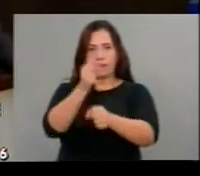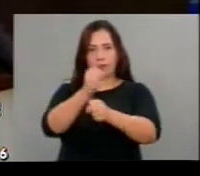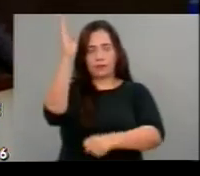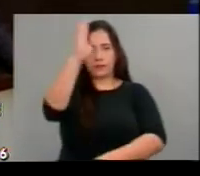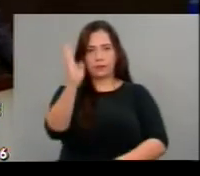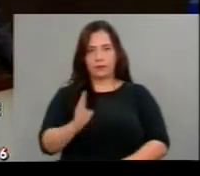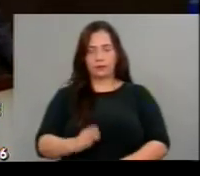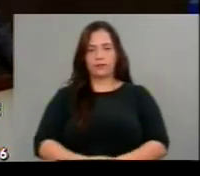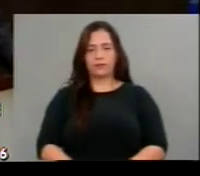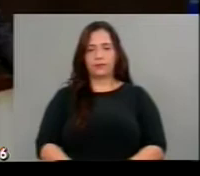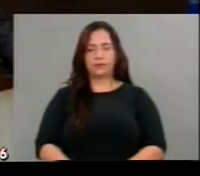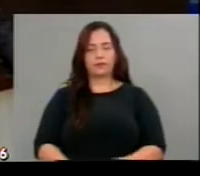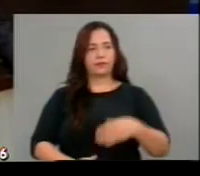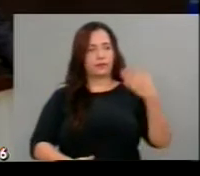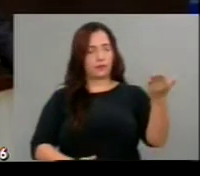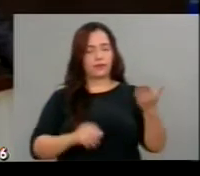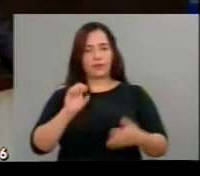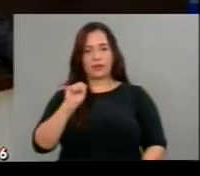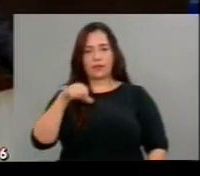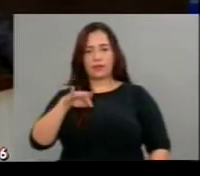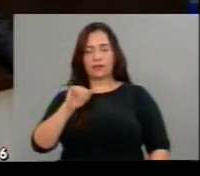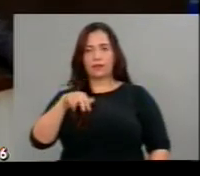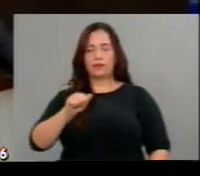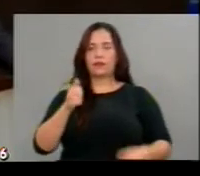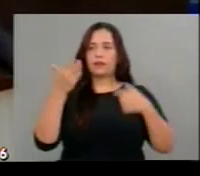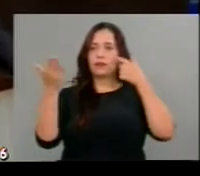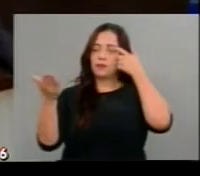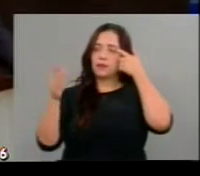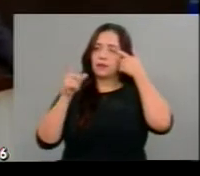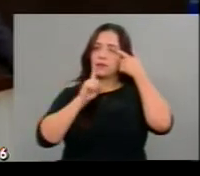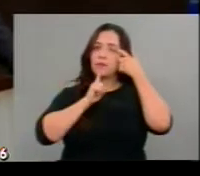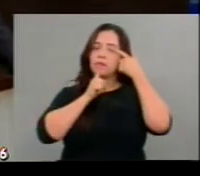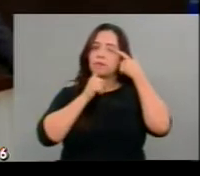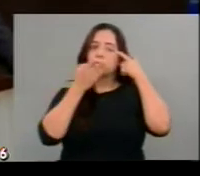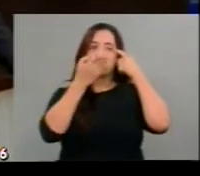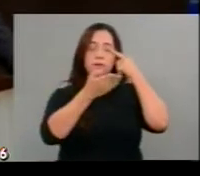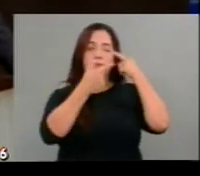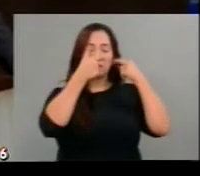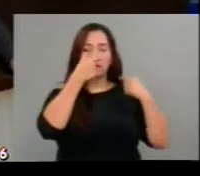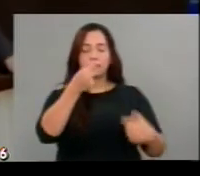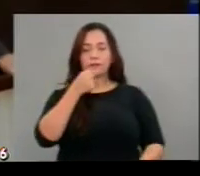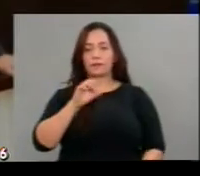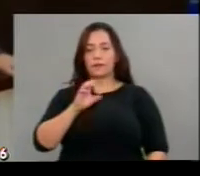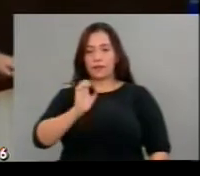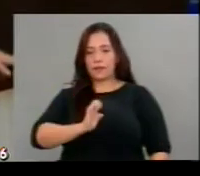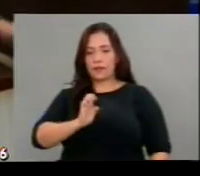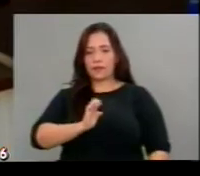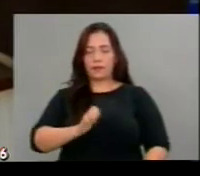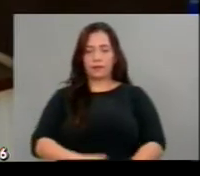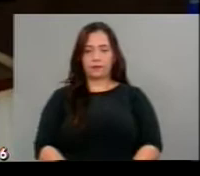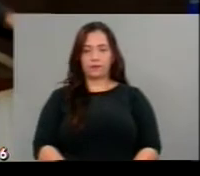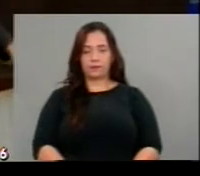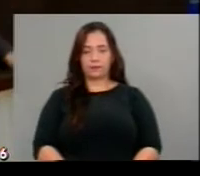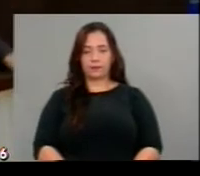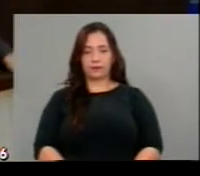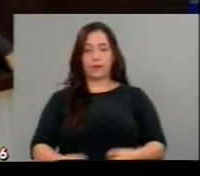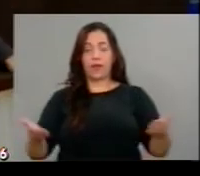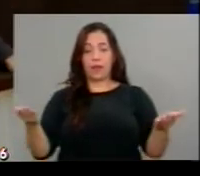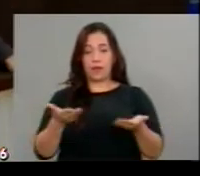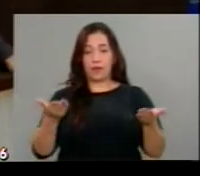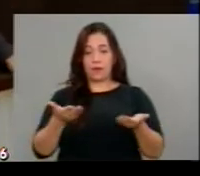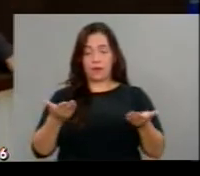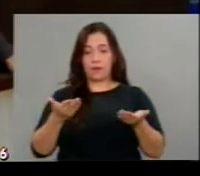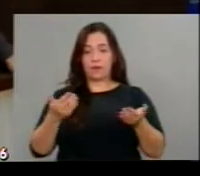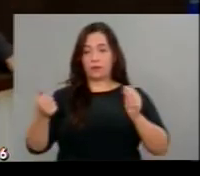nacional. Deputado Dr. Santana, deputado Daniel, deputado Agenor, deputado Eli. Encontra-se aqui no